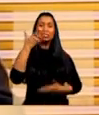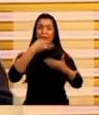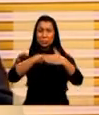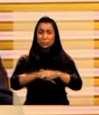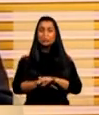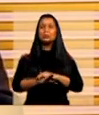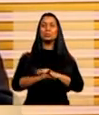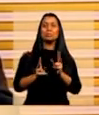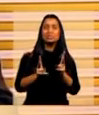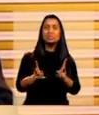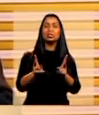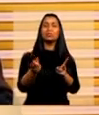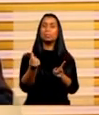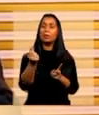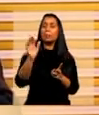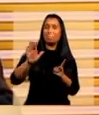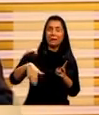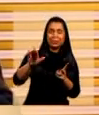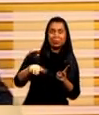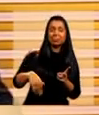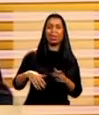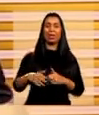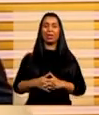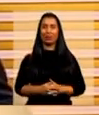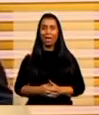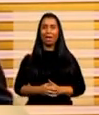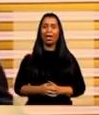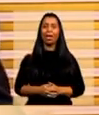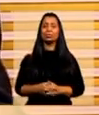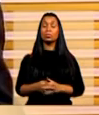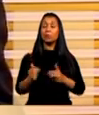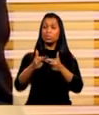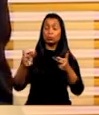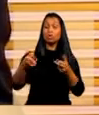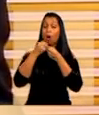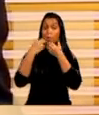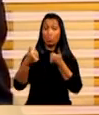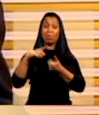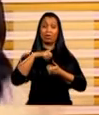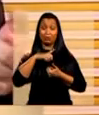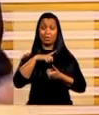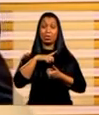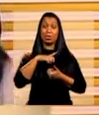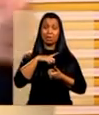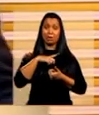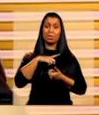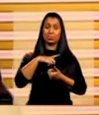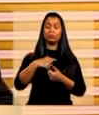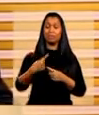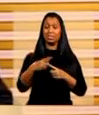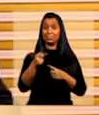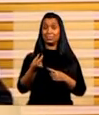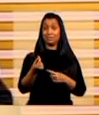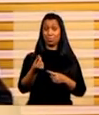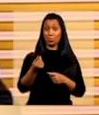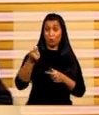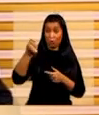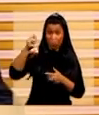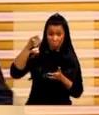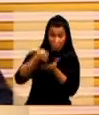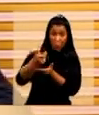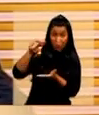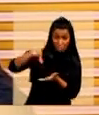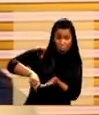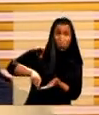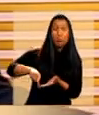que costuma sempre ir pelo mais barato, mas sempre privilegiar a qualidade das coisas. Às vezes você compra mal, compra de novo, tem que comprar duas vezes,